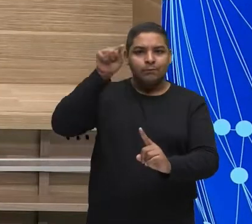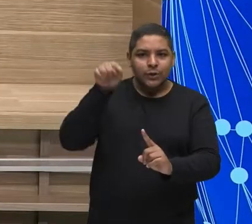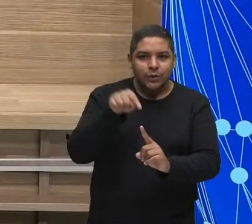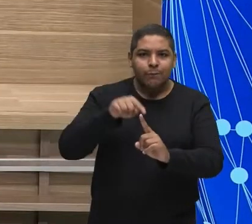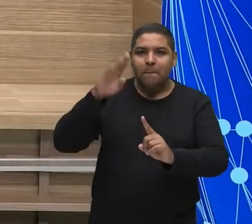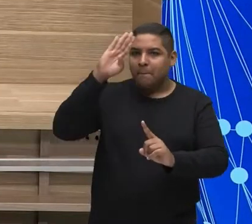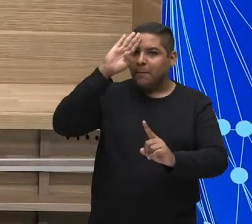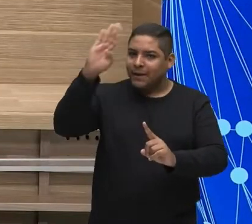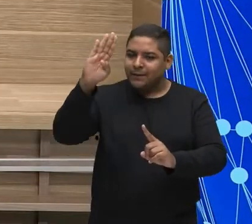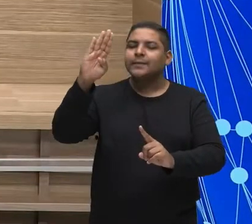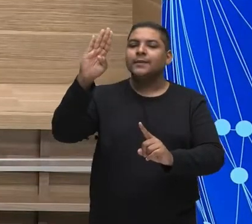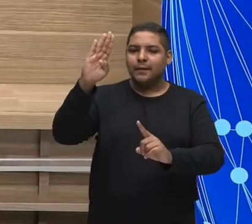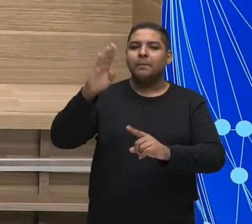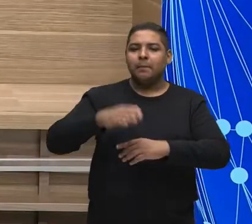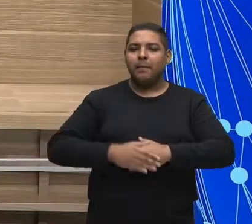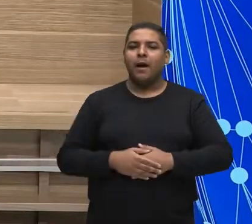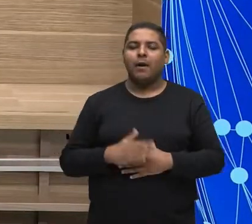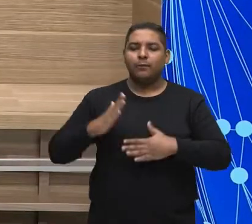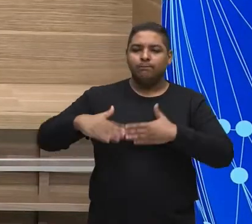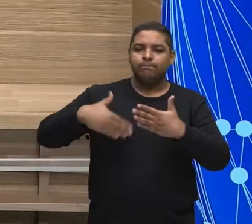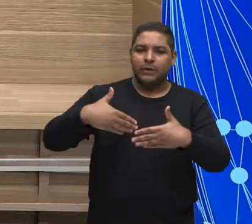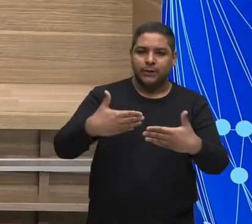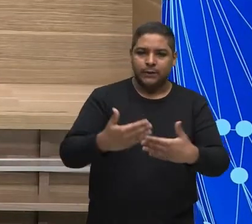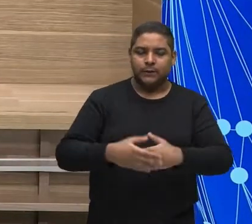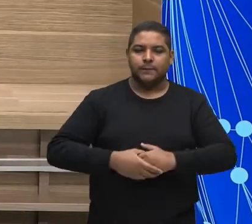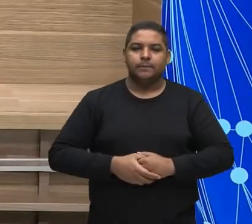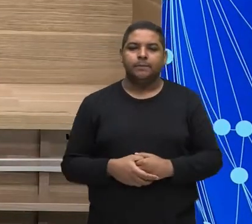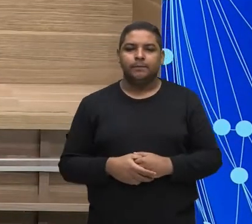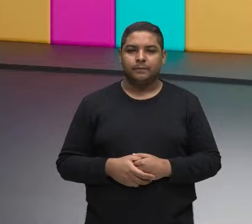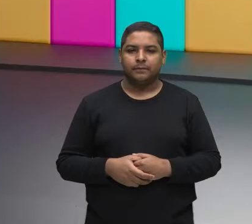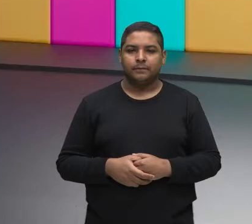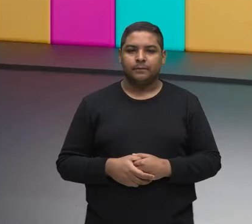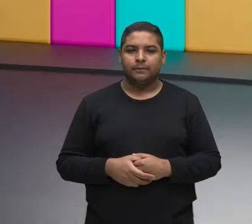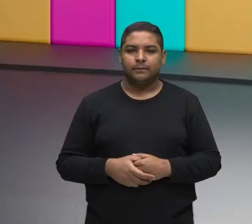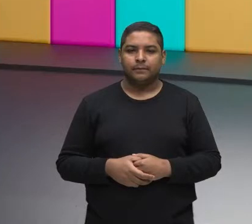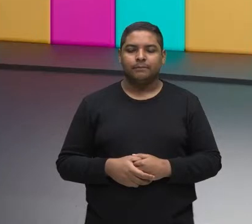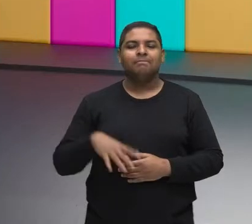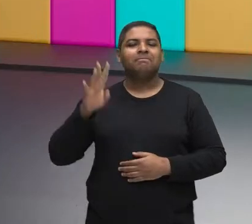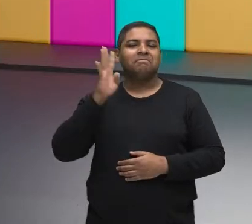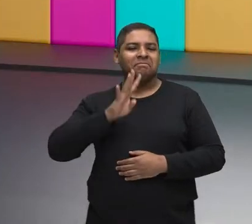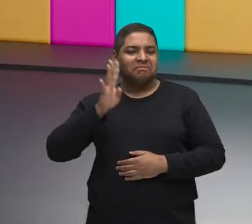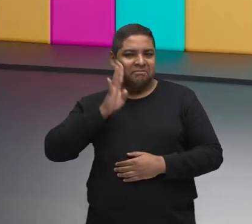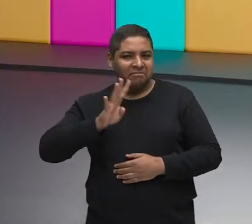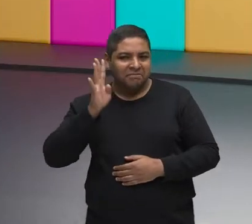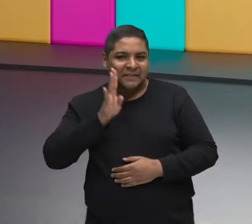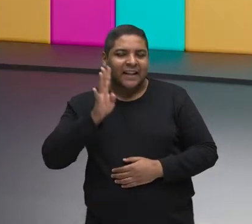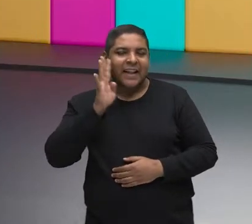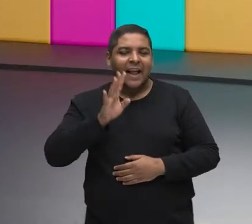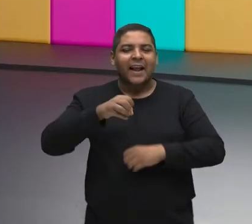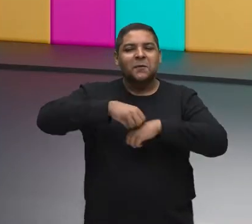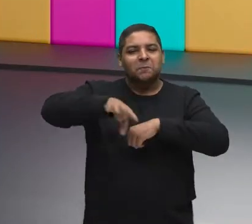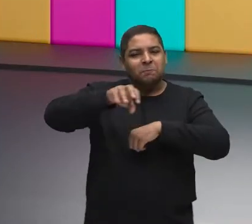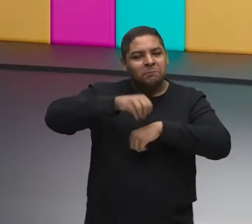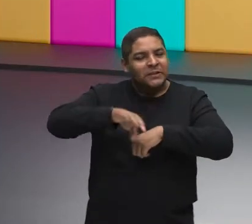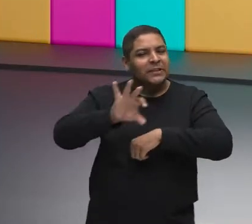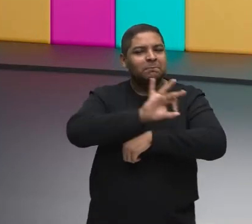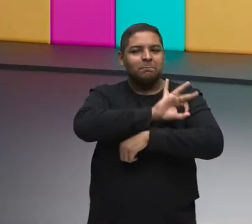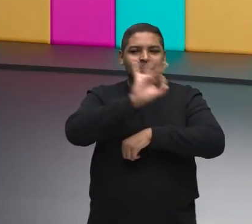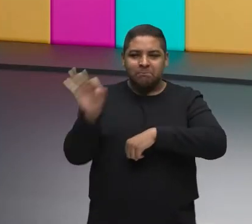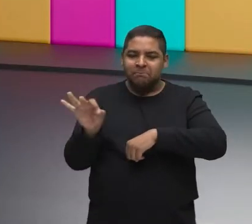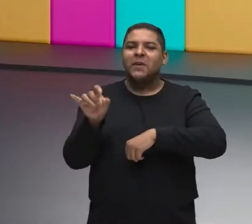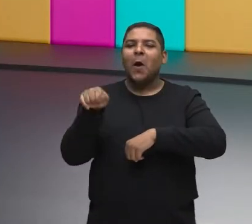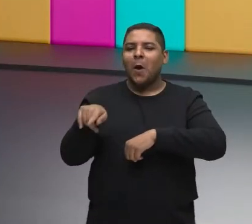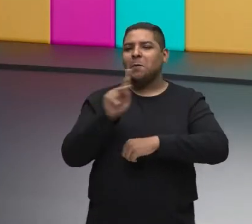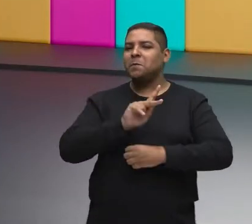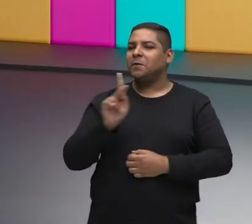pessoa mais importante de todo esse processo, ok? Que legal, né? Que dica bacana do professor, tá vendo?